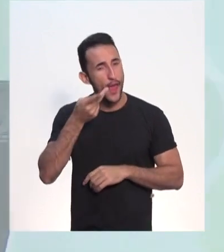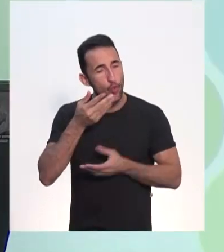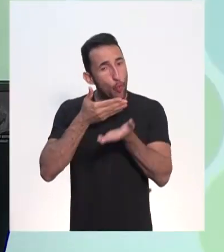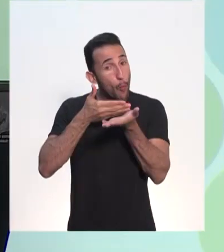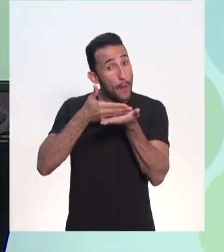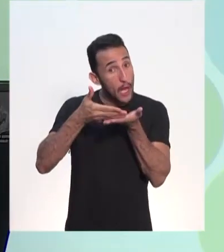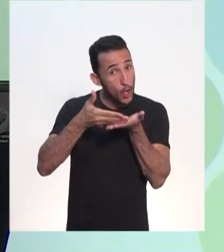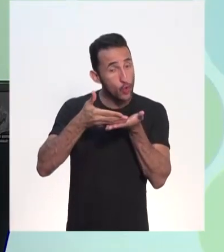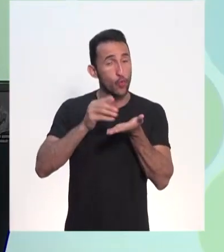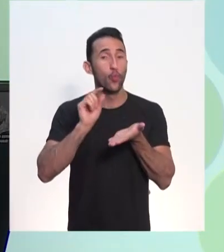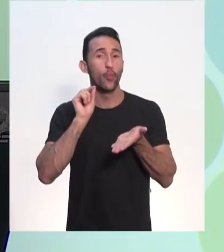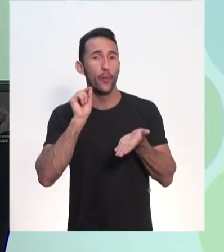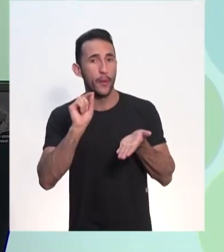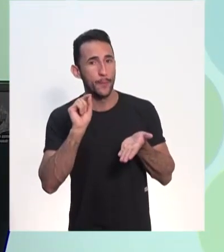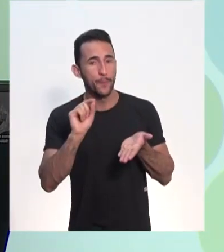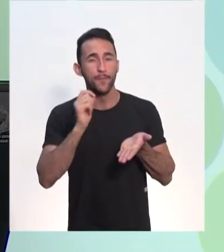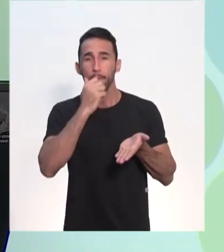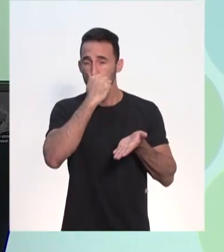favor.